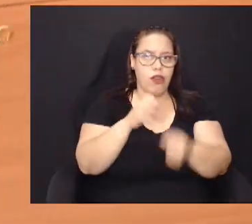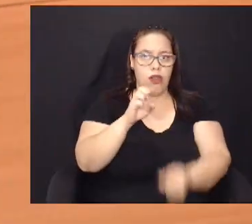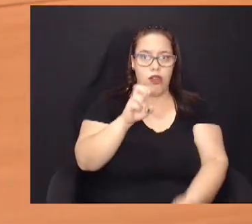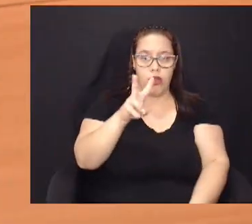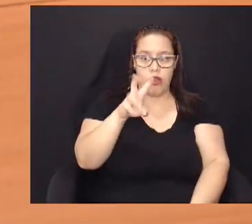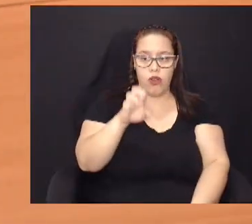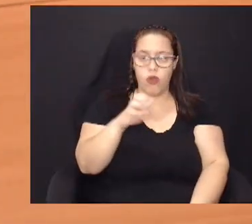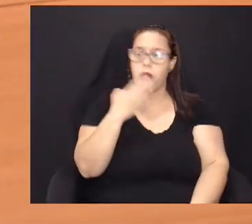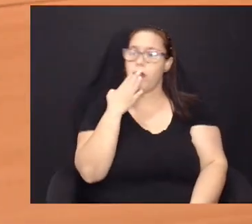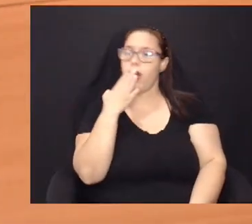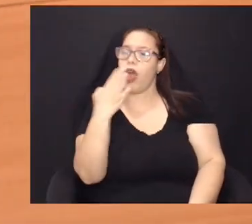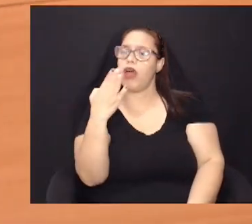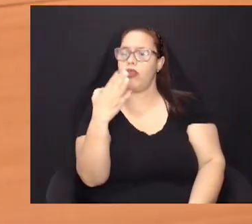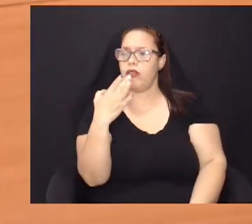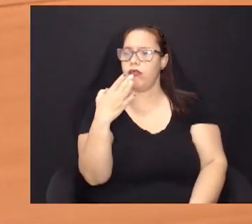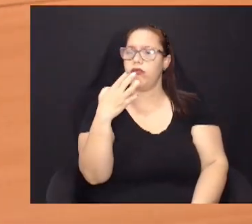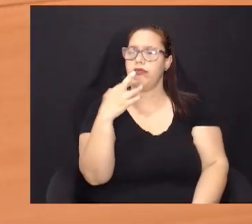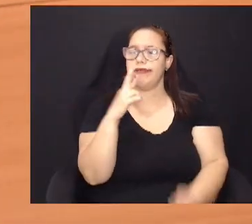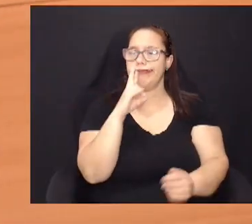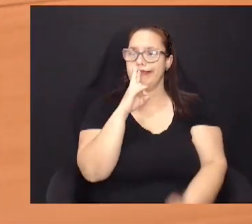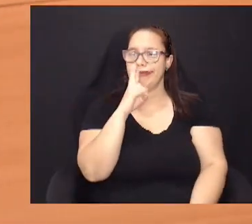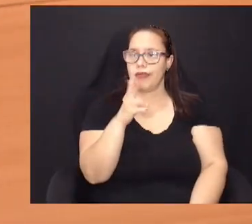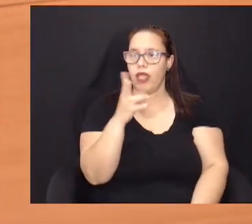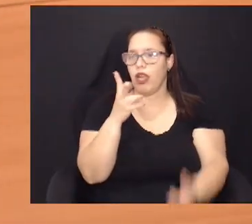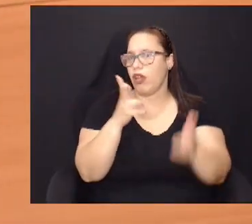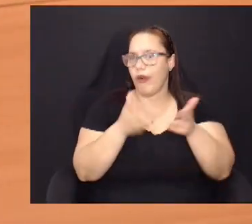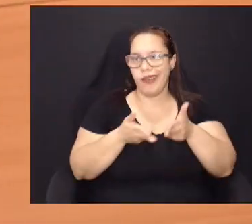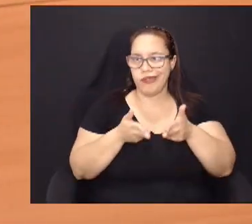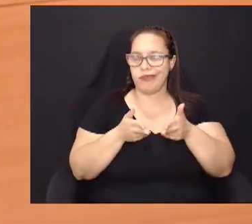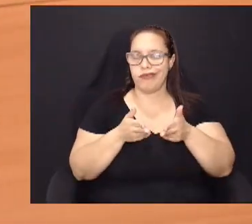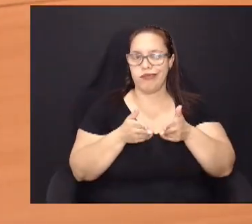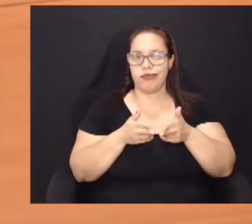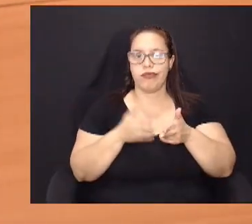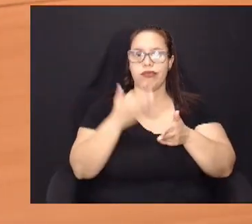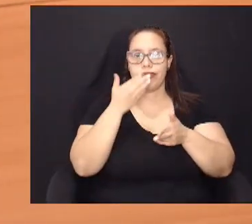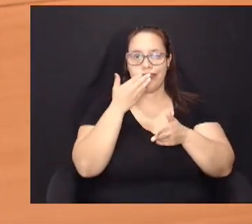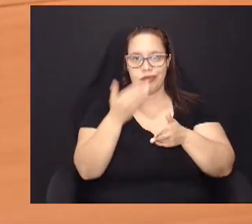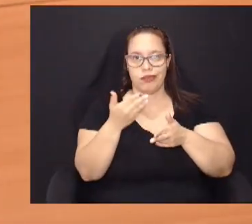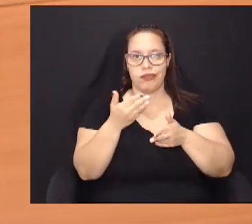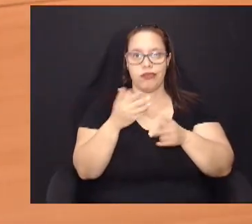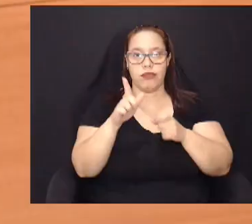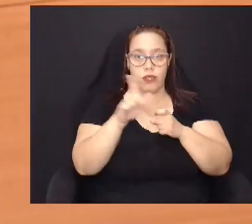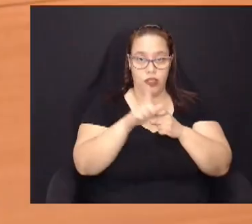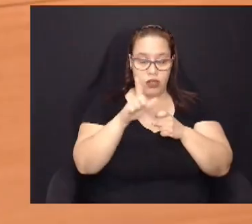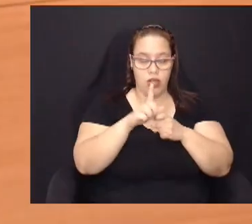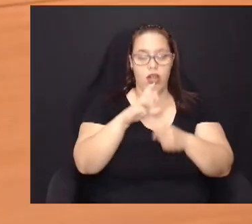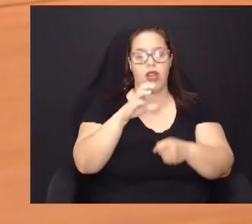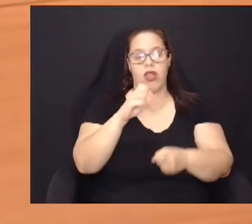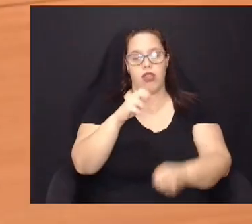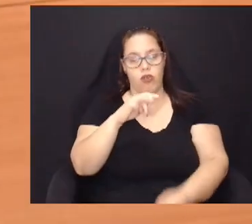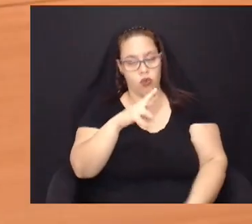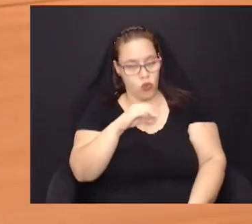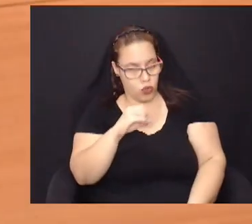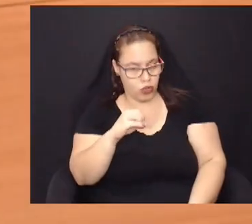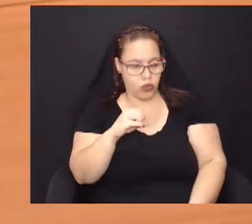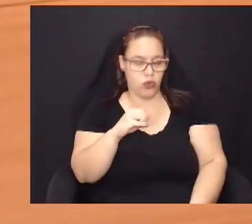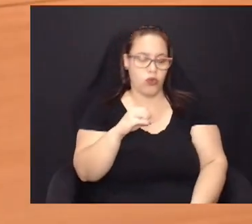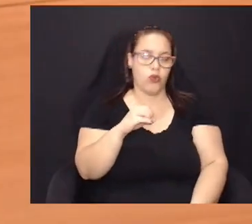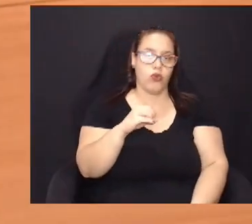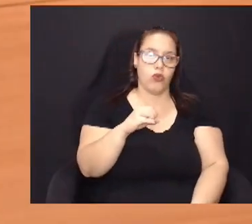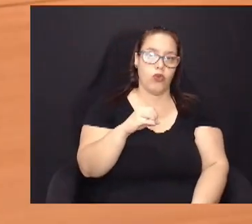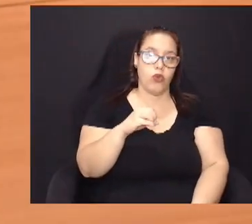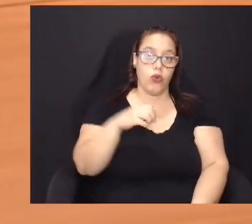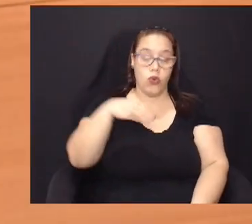exige, se o resultado é o mesmo? Solicitar laudo acústico, tratamento acústico, memorial